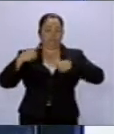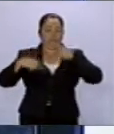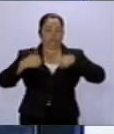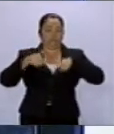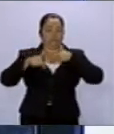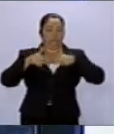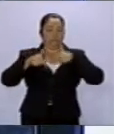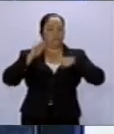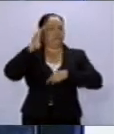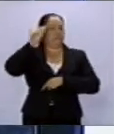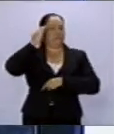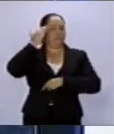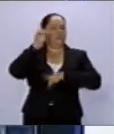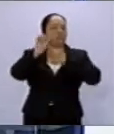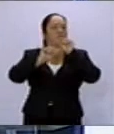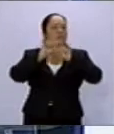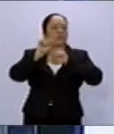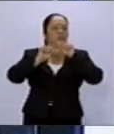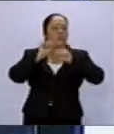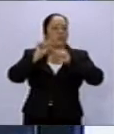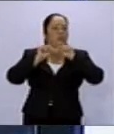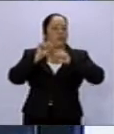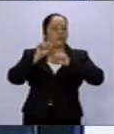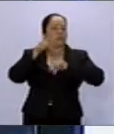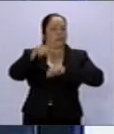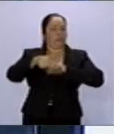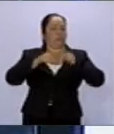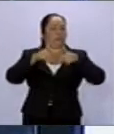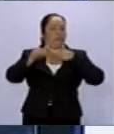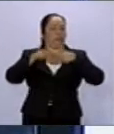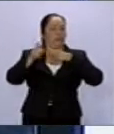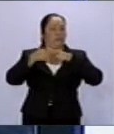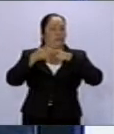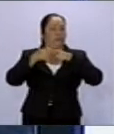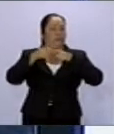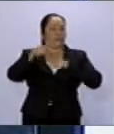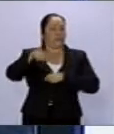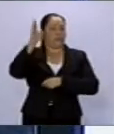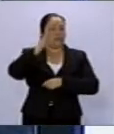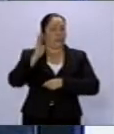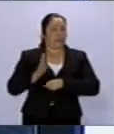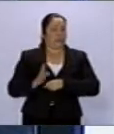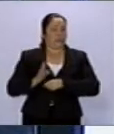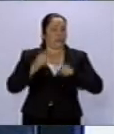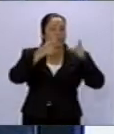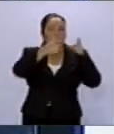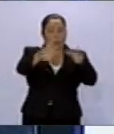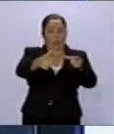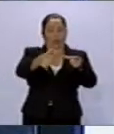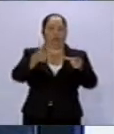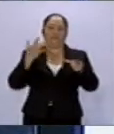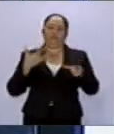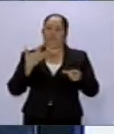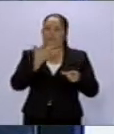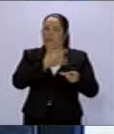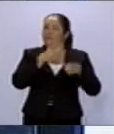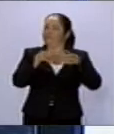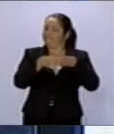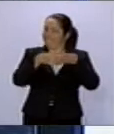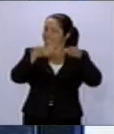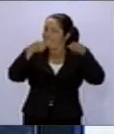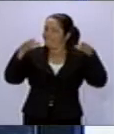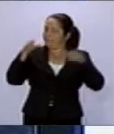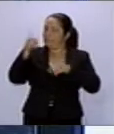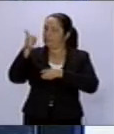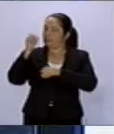de que esse processo do mercado de trabalho médico no Brasil e aí a gente sabe que o setor saúde foi o setor que mais cresceu nesse país nos